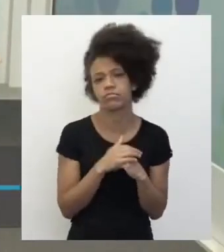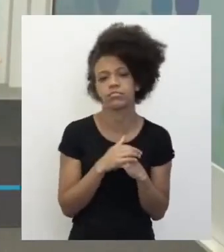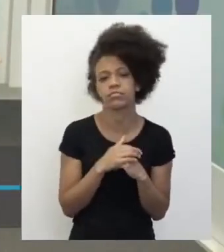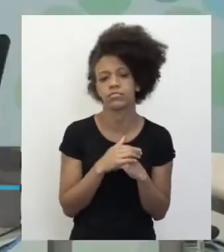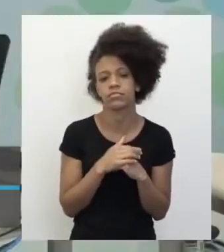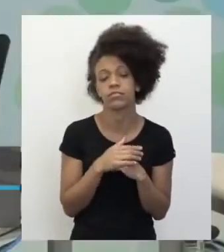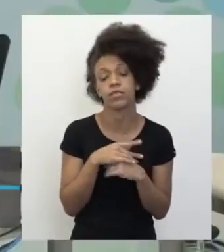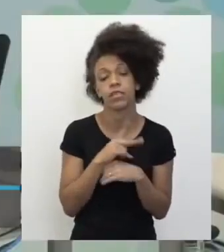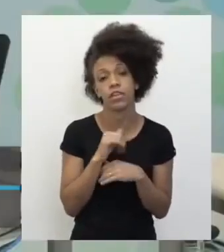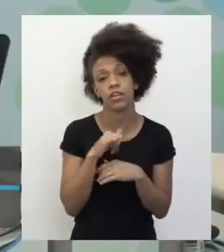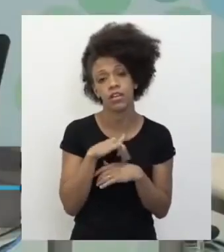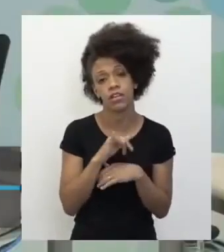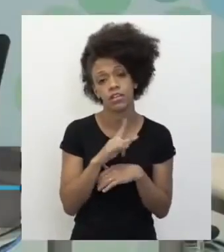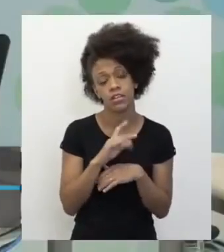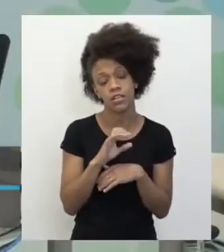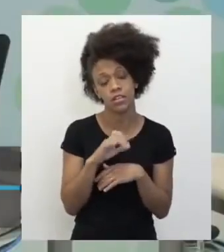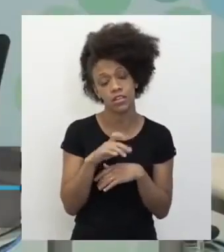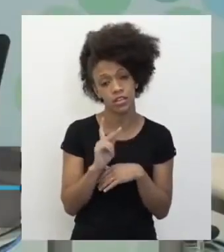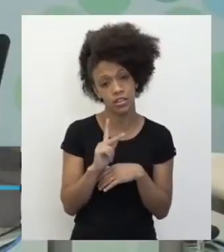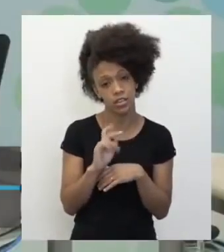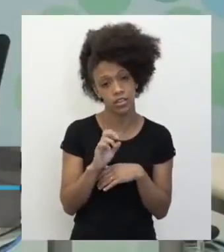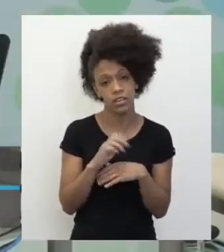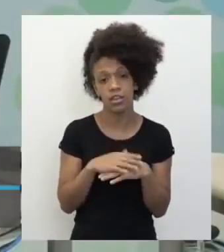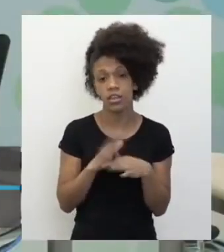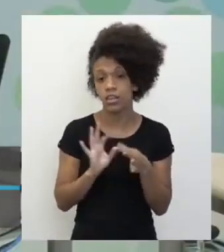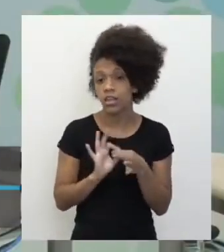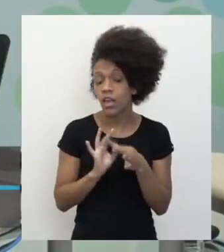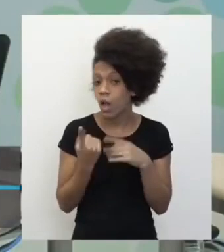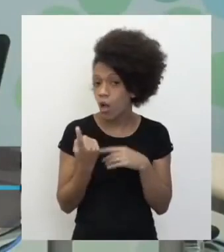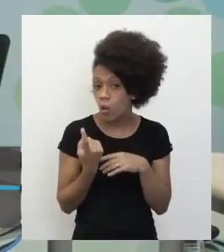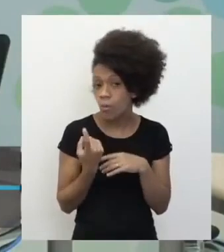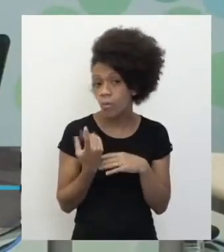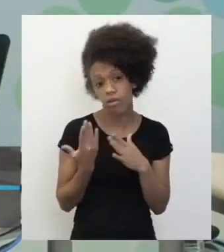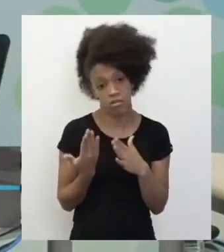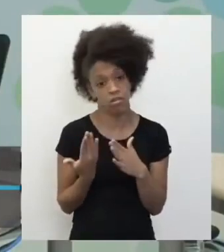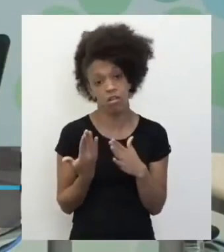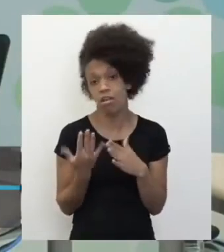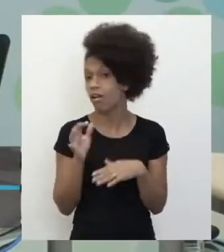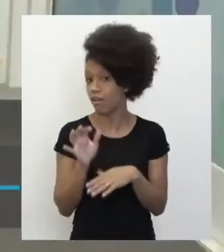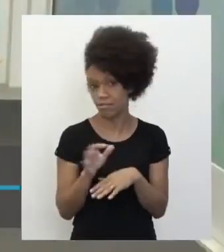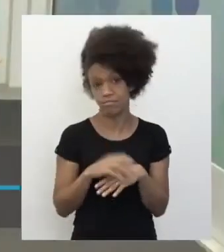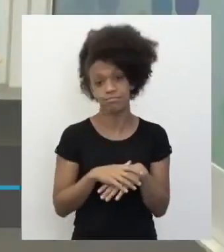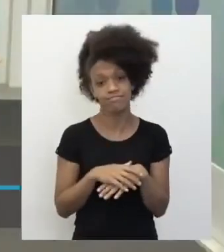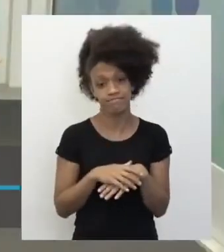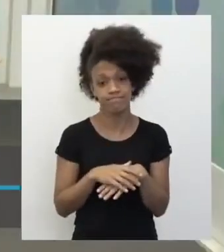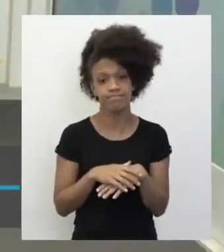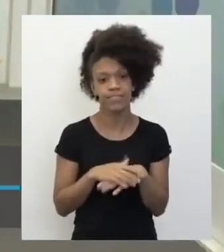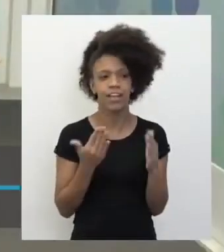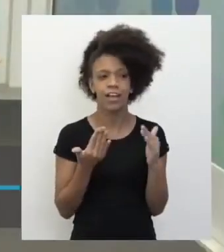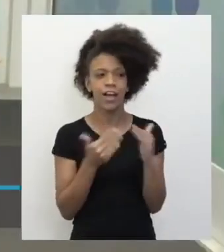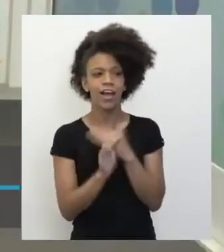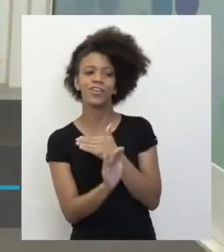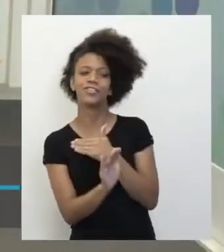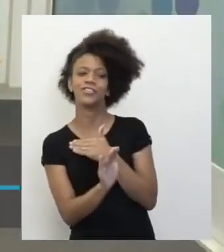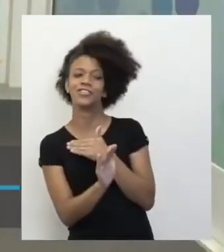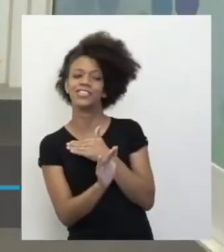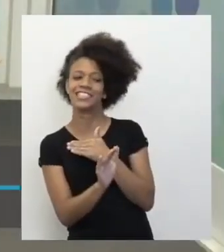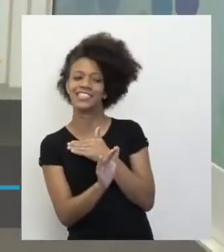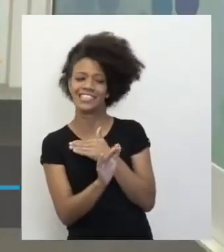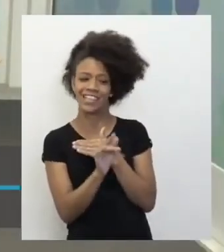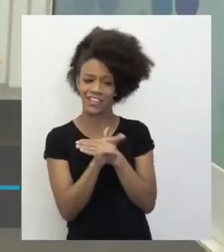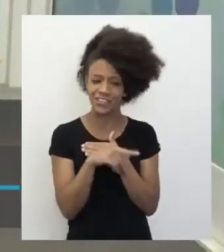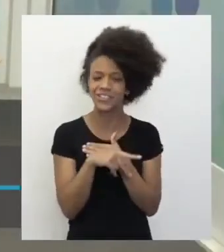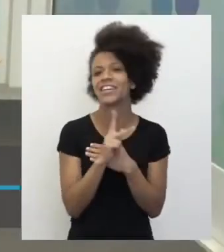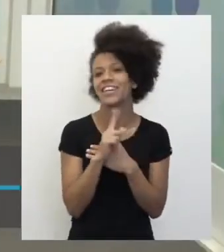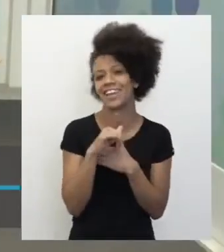o Kaique, que fala que a única liberdade que ela poderia ter era desse jeito. Eu tendo a discordar um tantão do